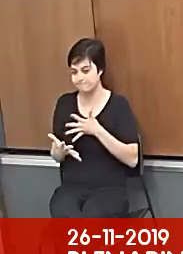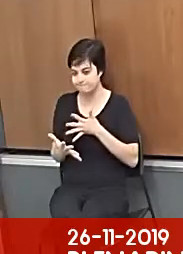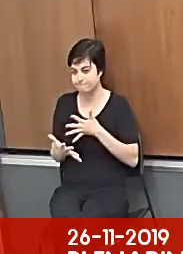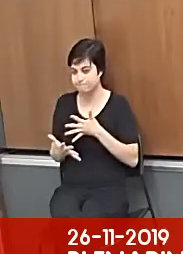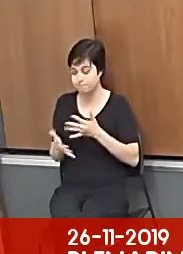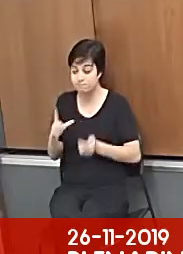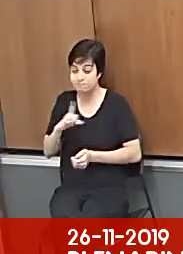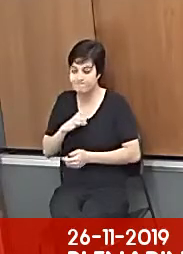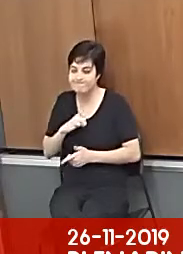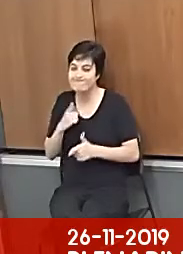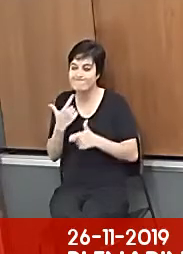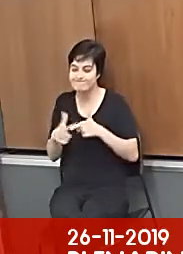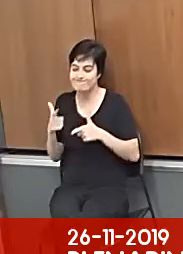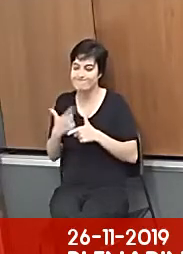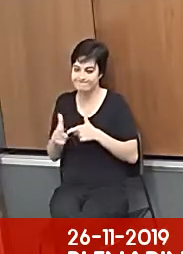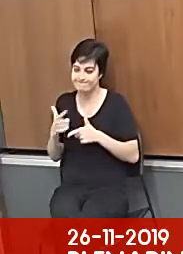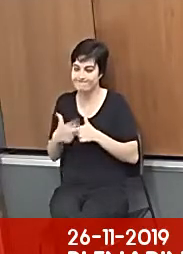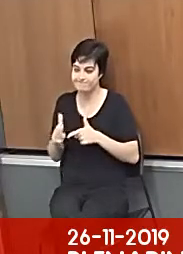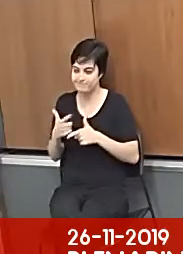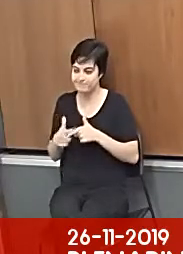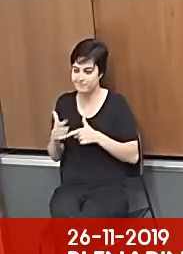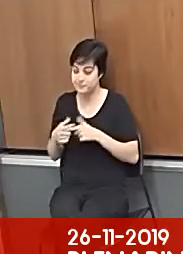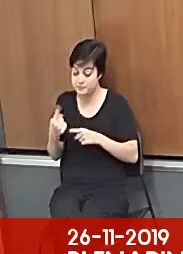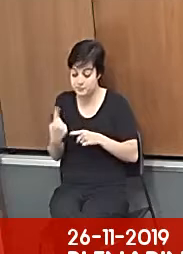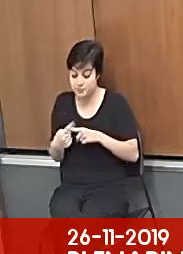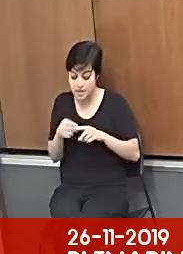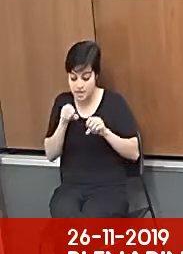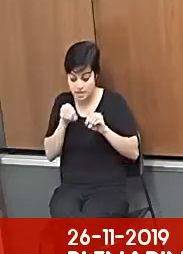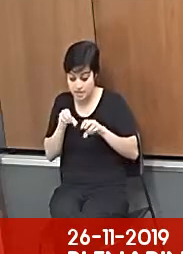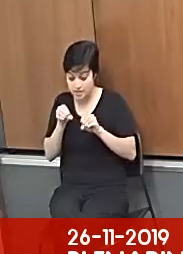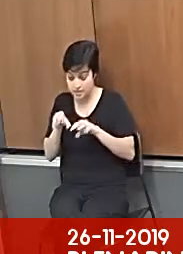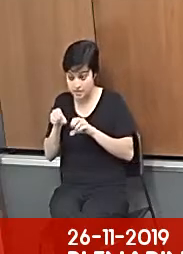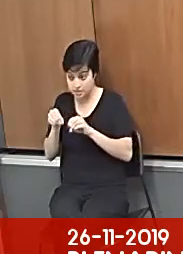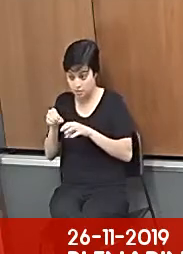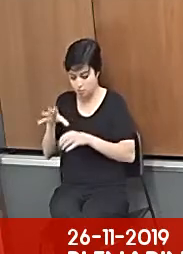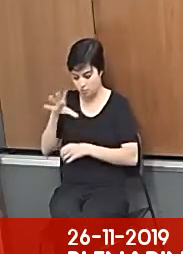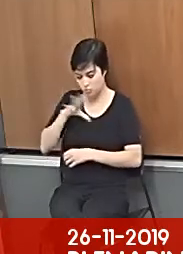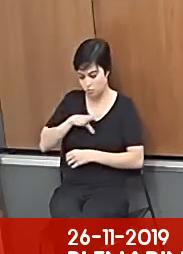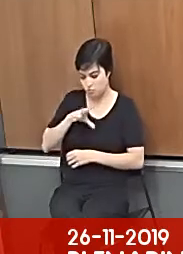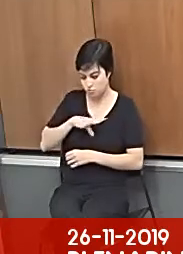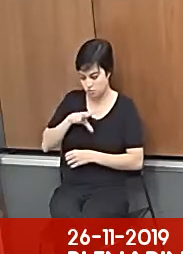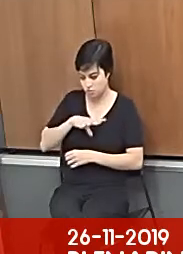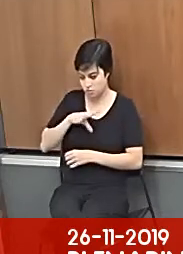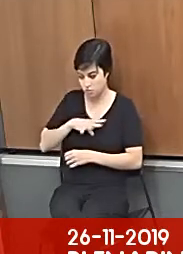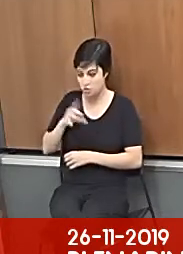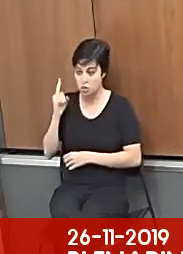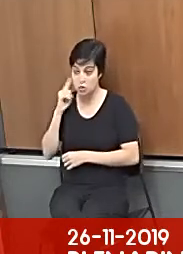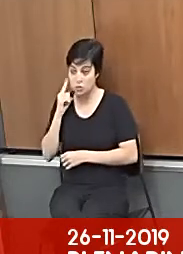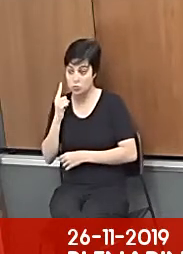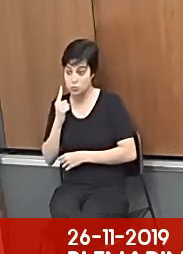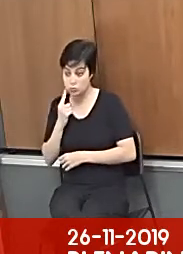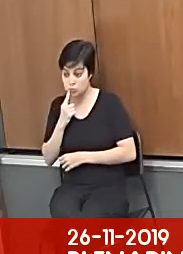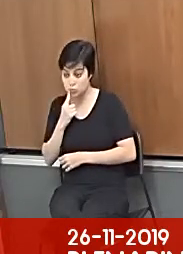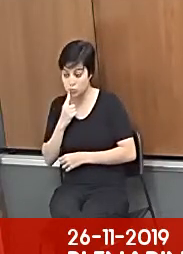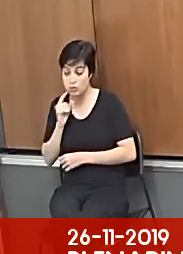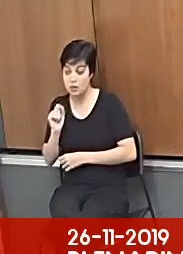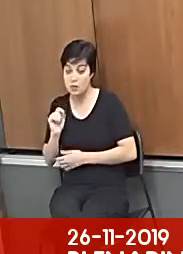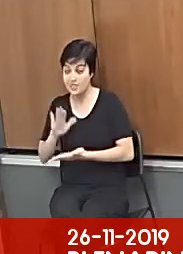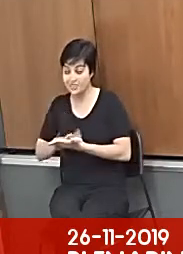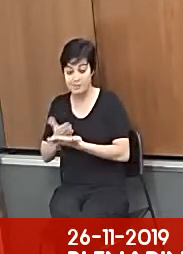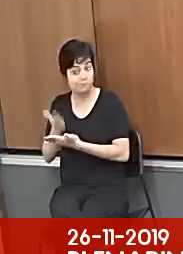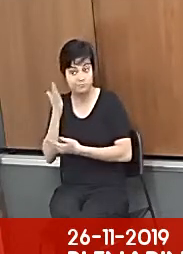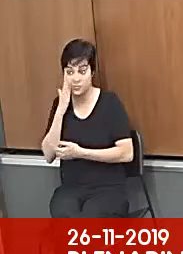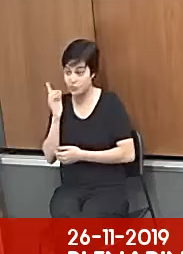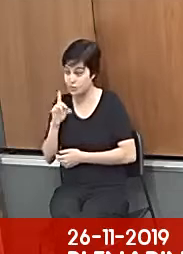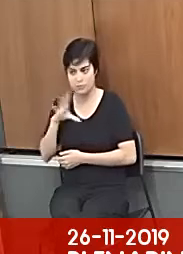aqui um problema. Porque quando vai se ensinar português com o intérprete não é formado em português.